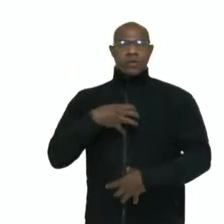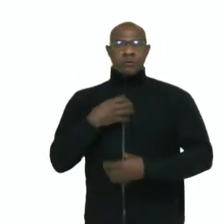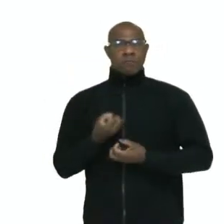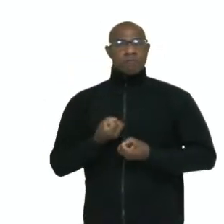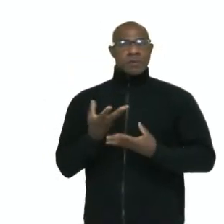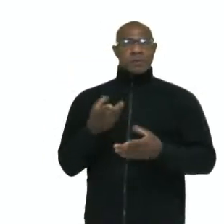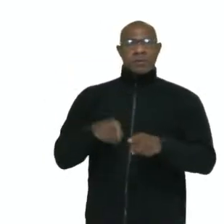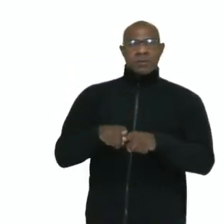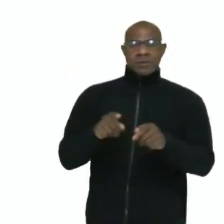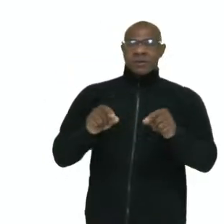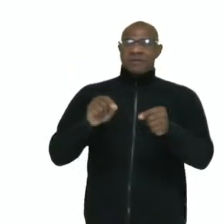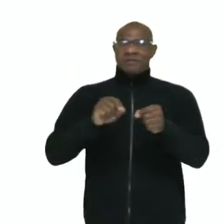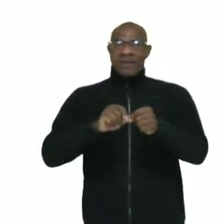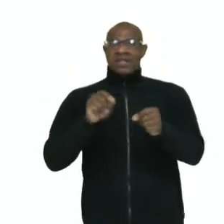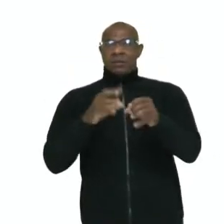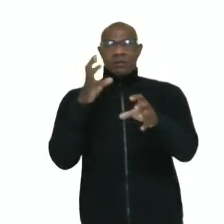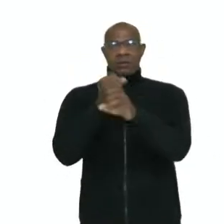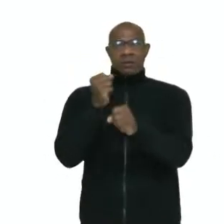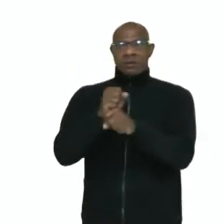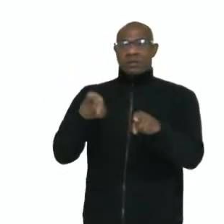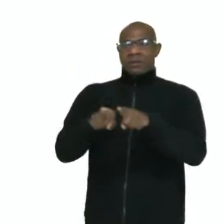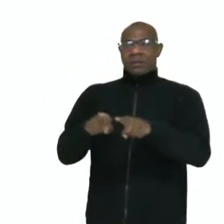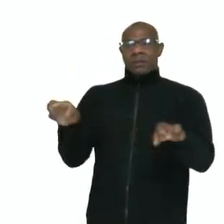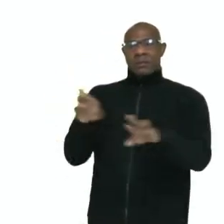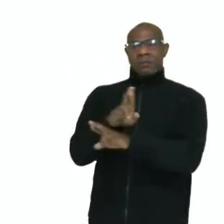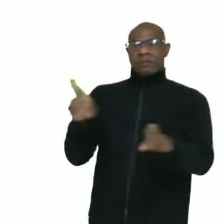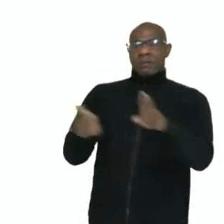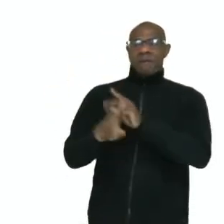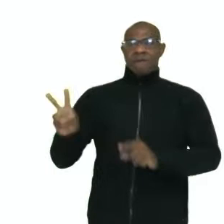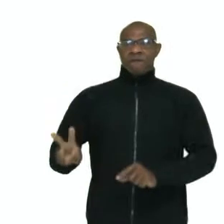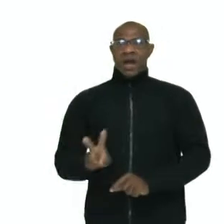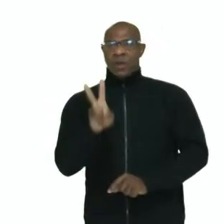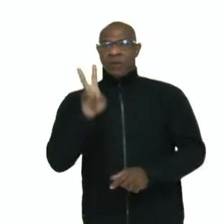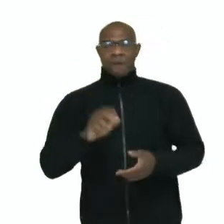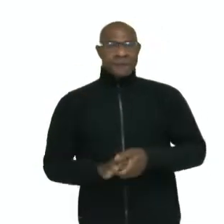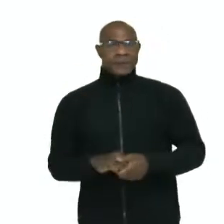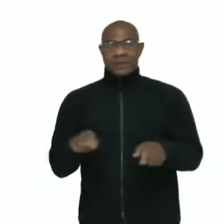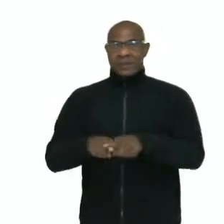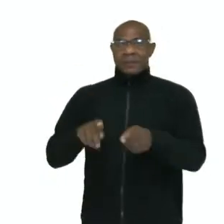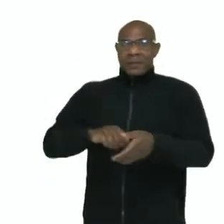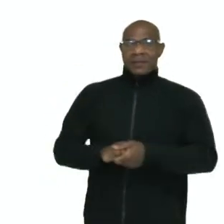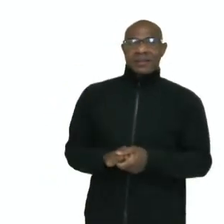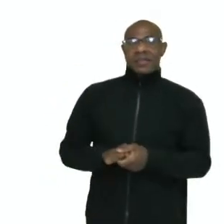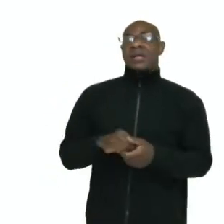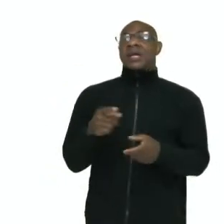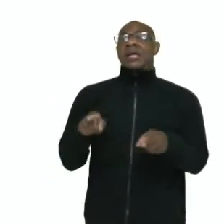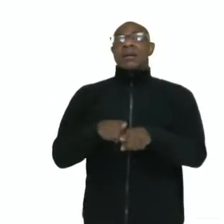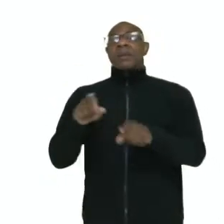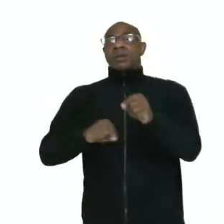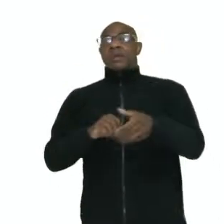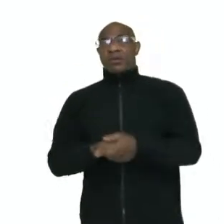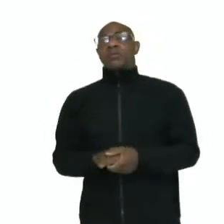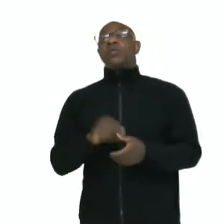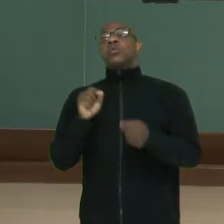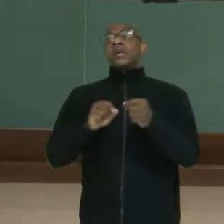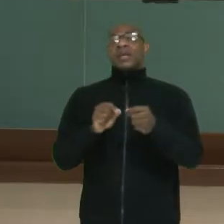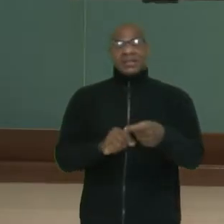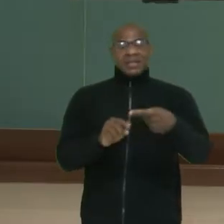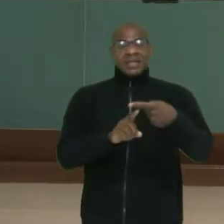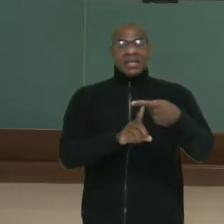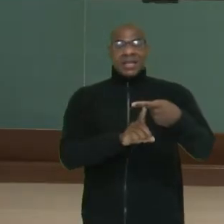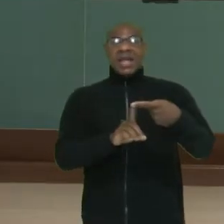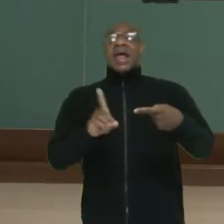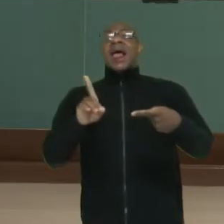expressar uma proporção ou uma relação entre dois valores, a partir de uma fração cujo denominador é 100.